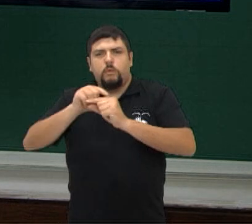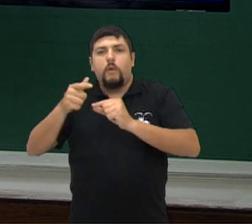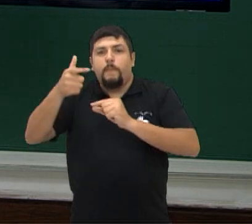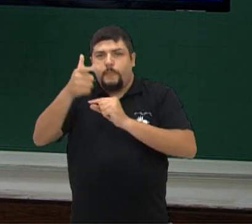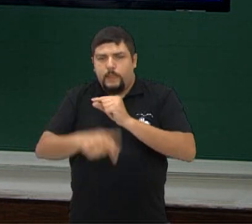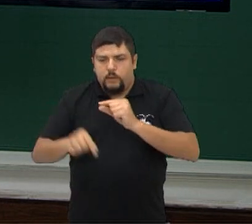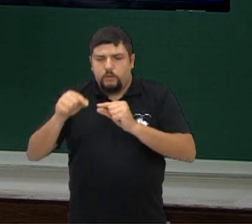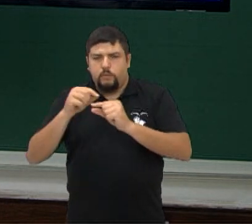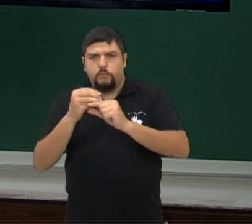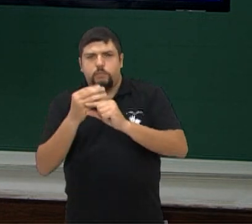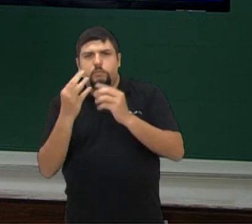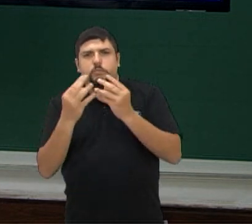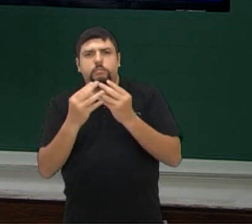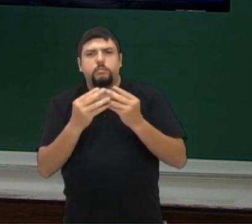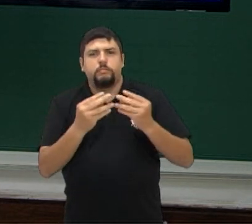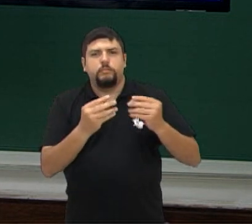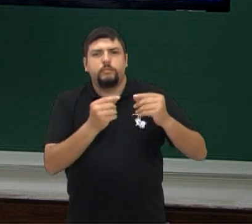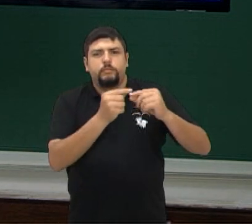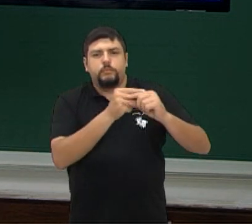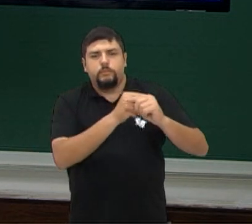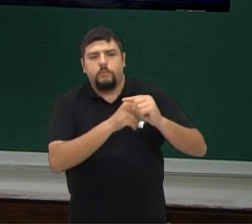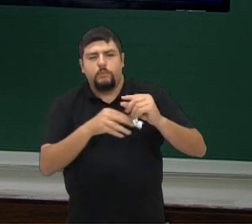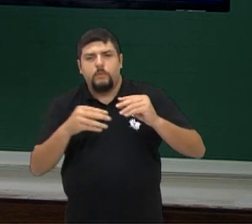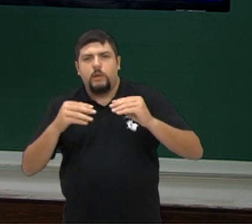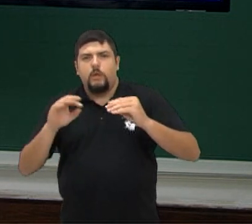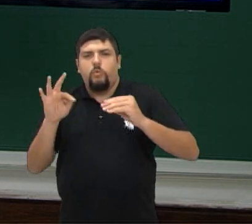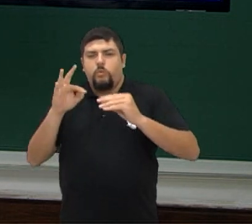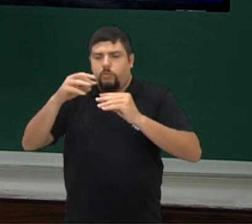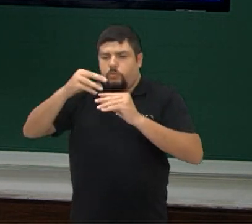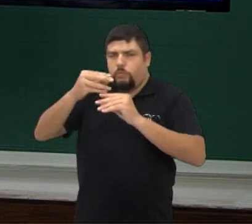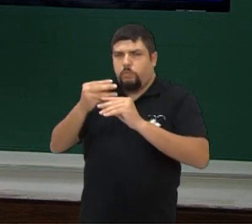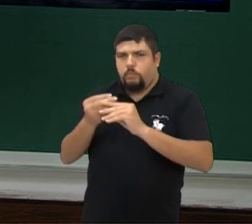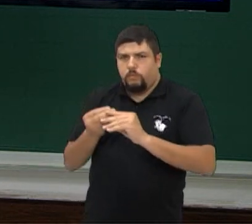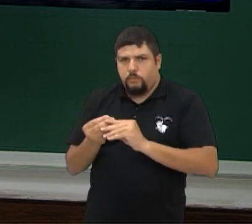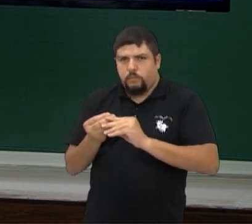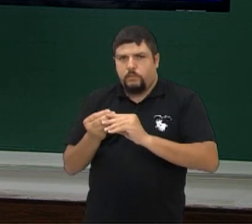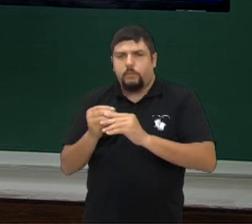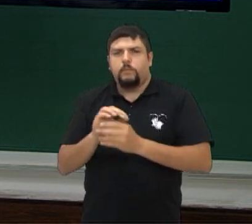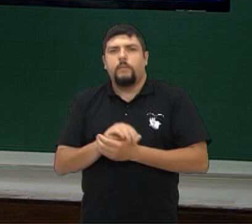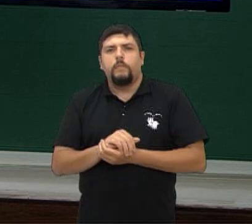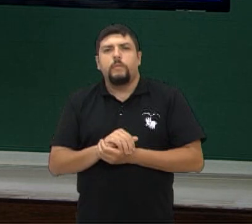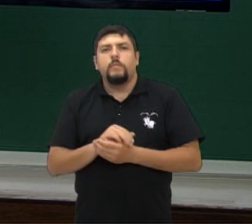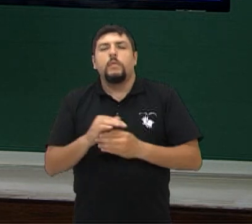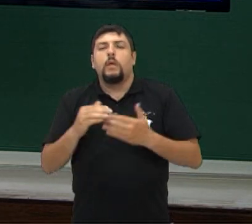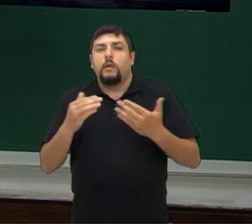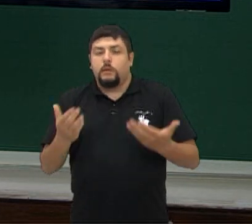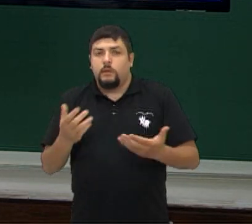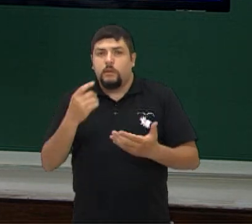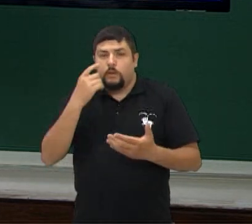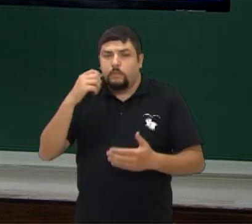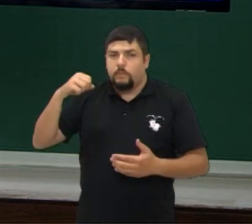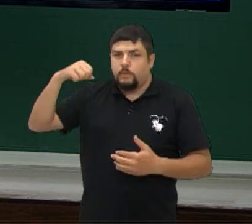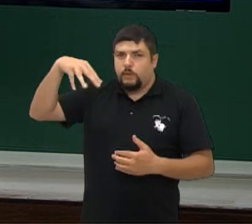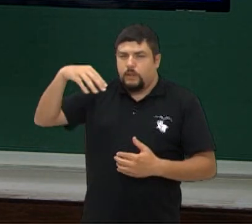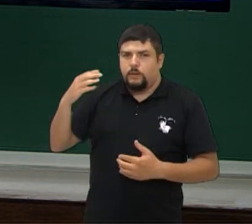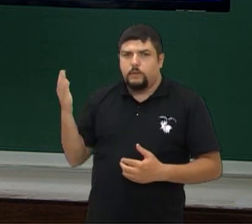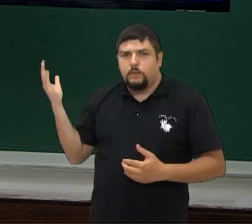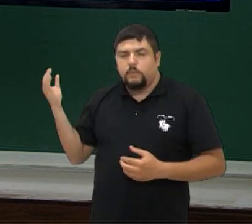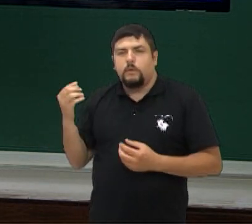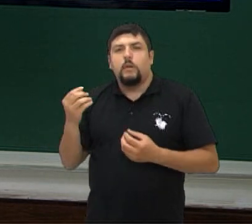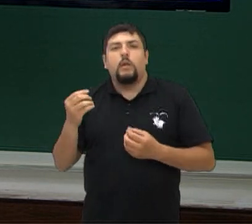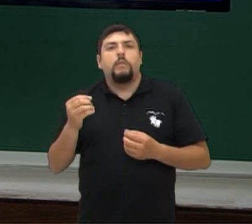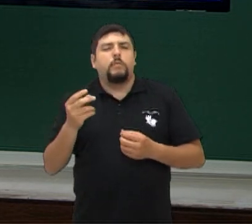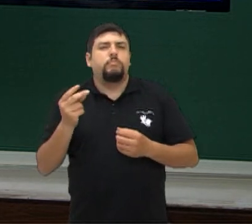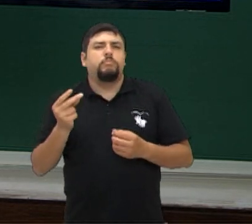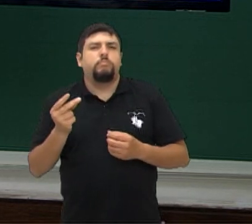faz ele se dissociar e o tungstênio se deposita novamente no filamento. Por isso, essas lâmpadas halogêneas aqui, elas